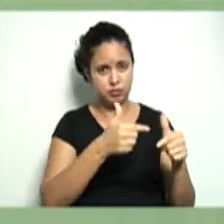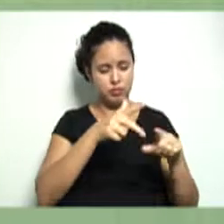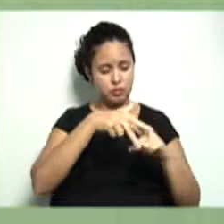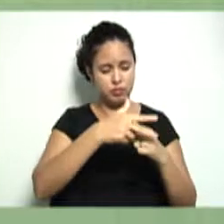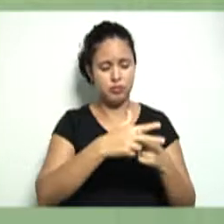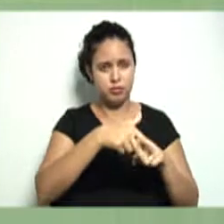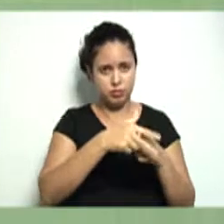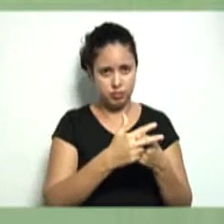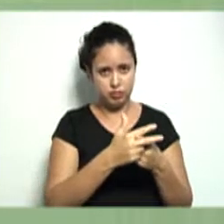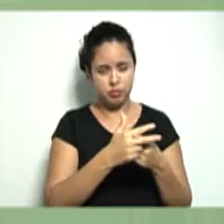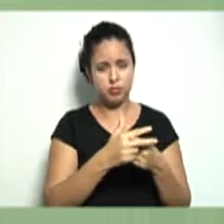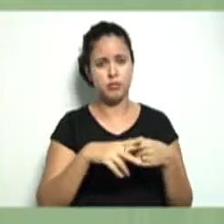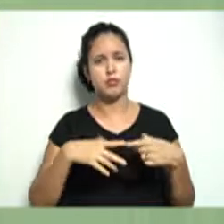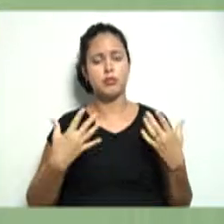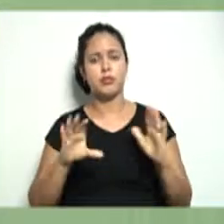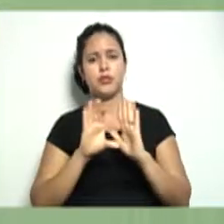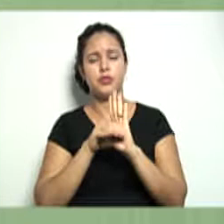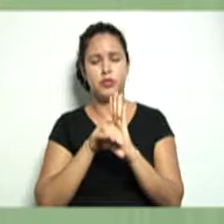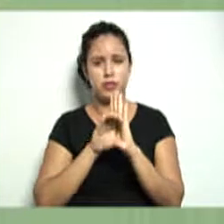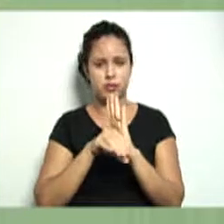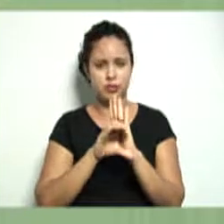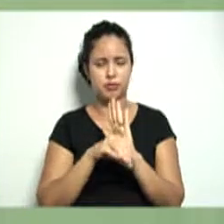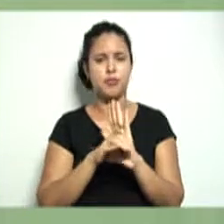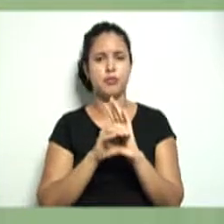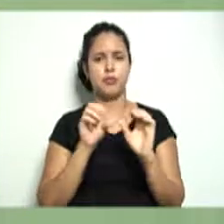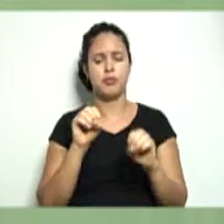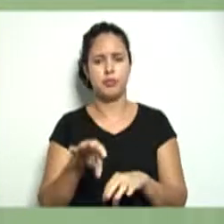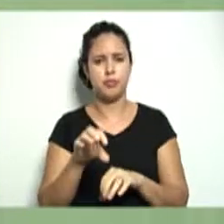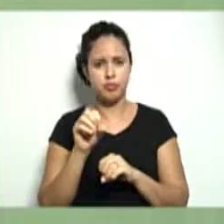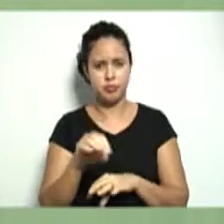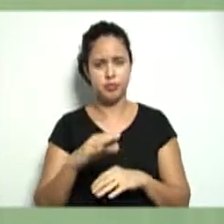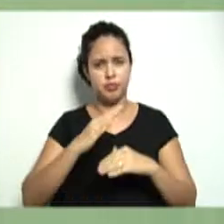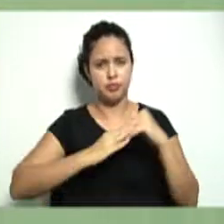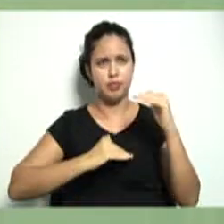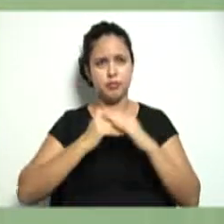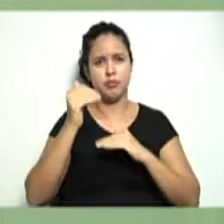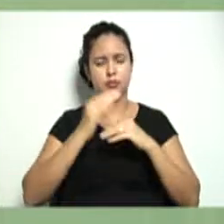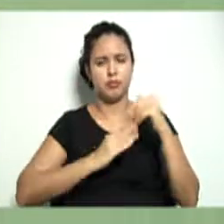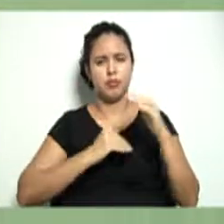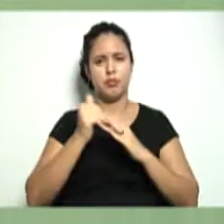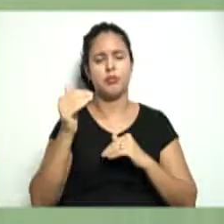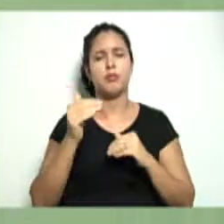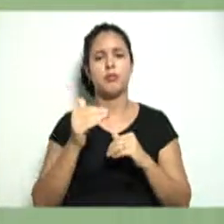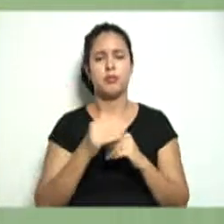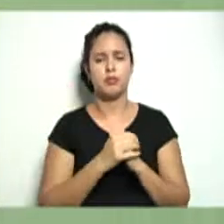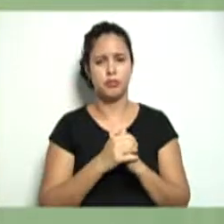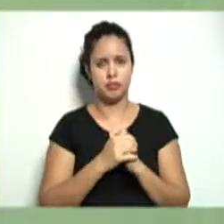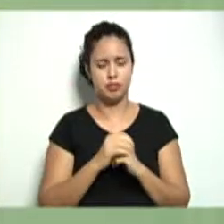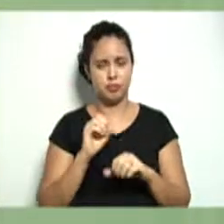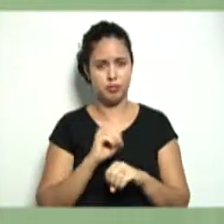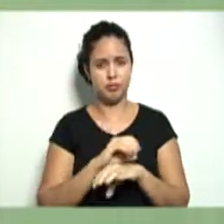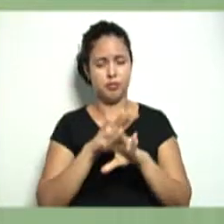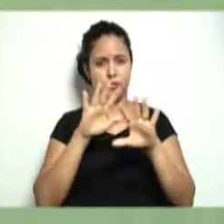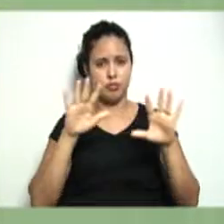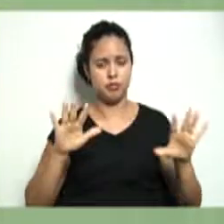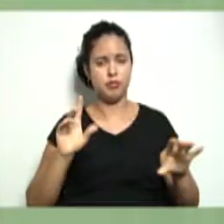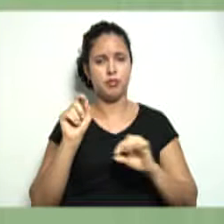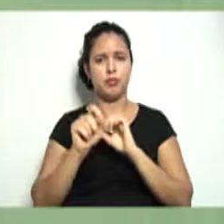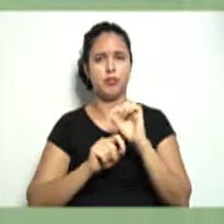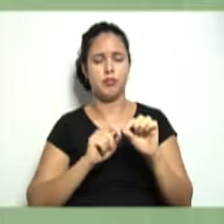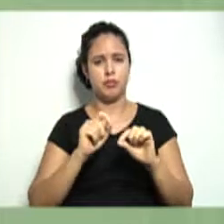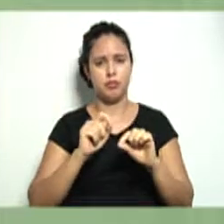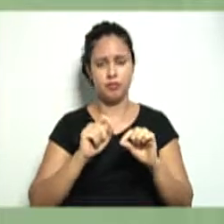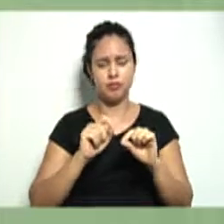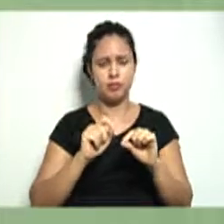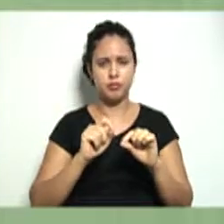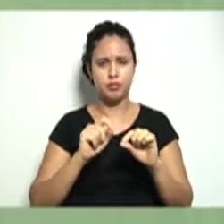Então, o conceito de educação profissionalizante. Vamos deixar claro aí. Educação profissionalizante enfatiza